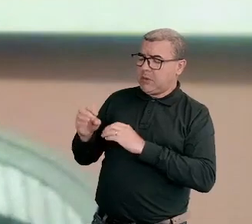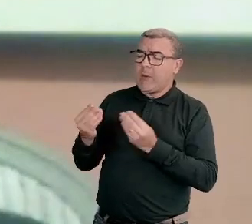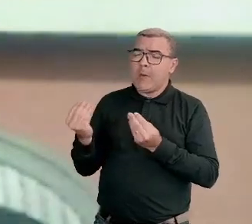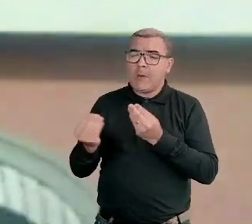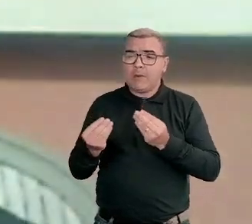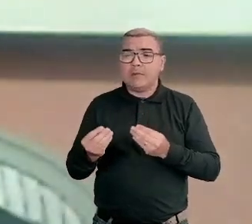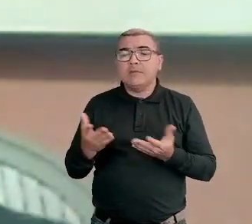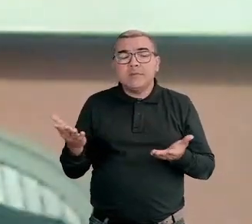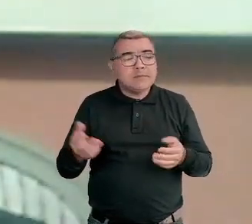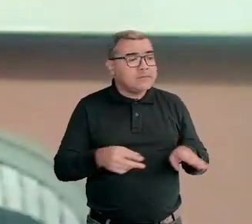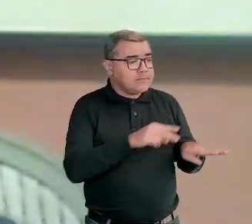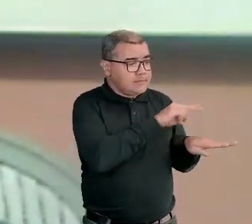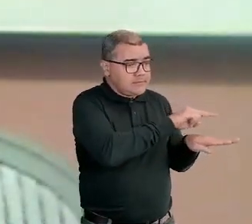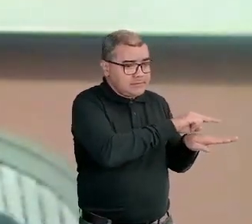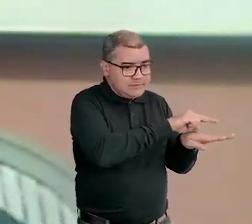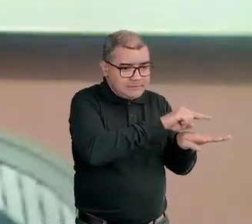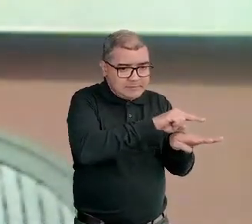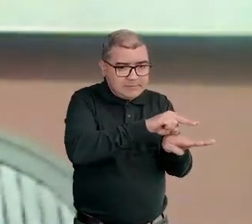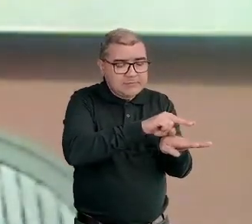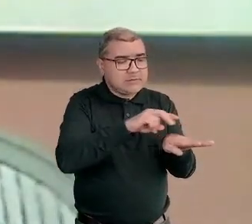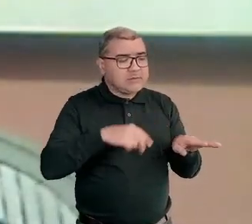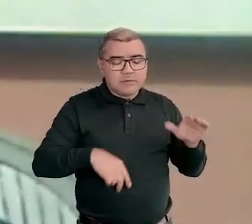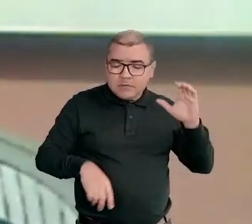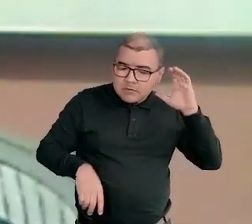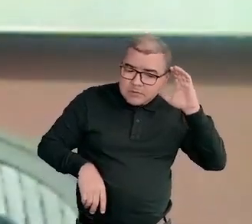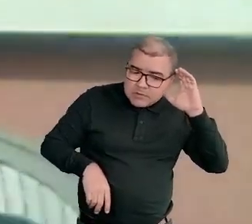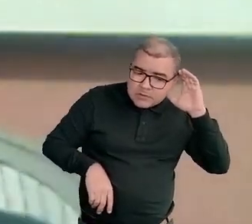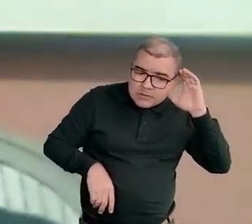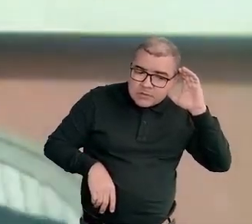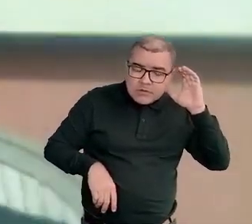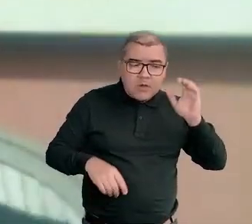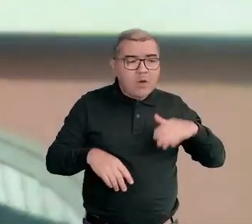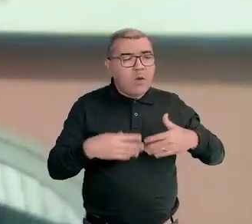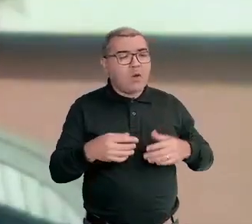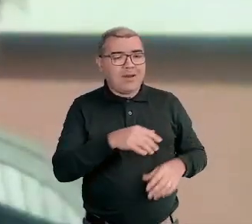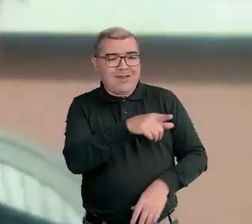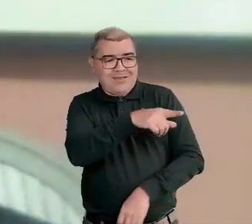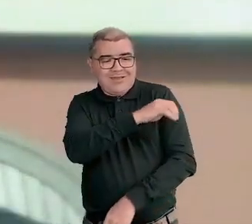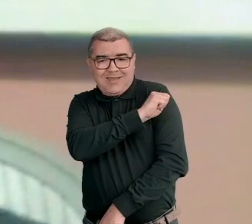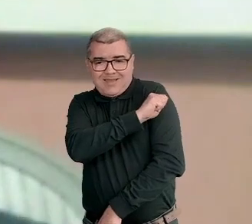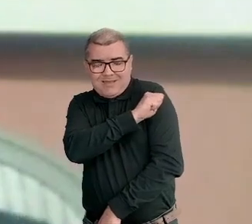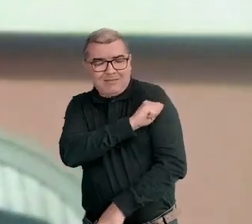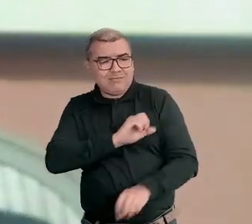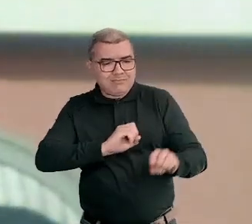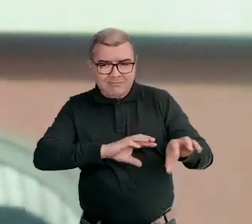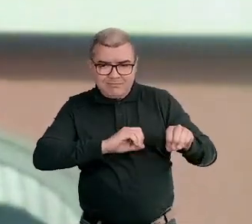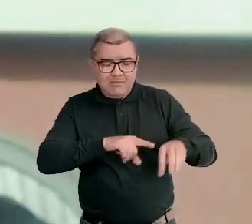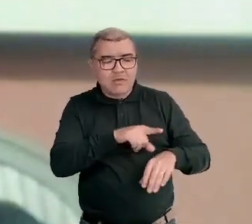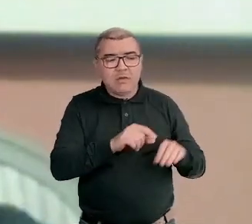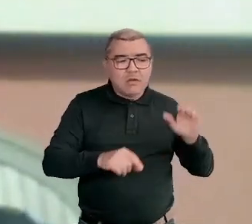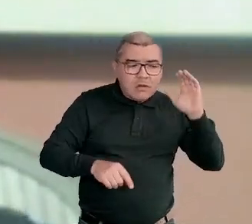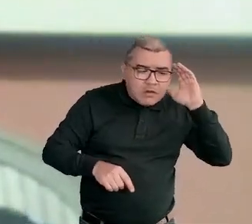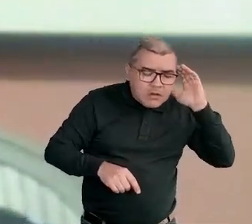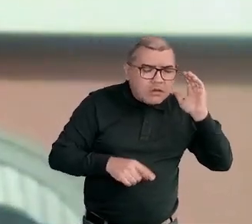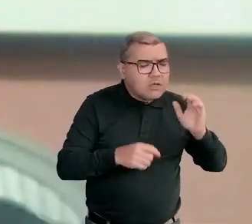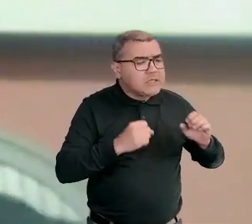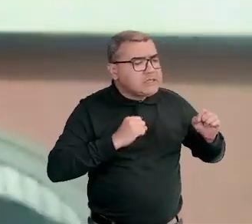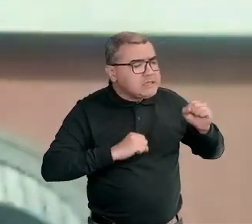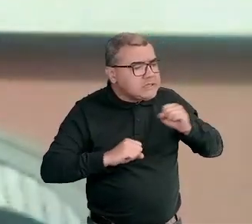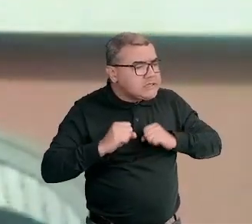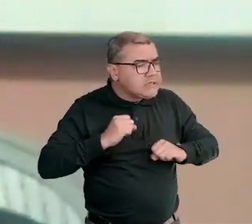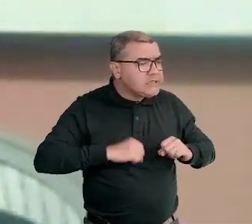nossos pacientes, né, e nós ouvirmos os nossos alunos, né, com as suas ansiedades, com as